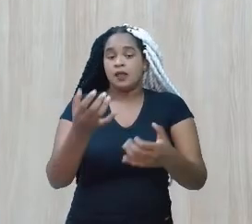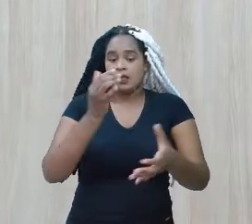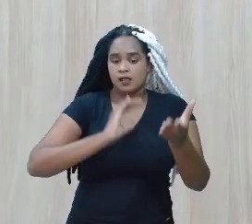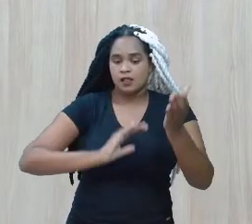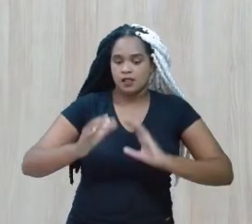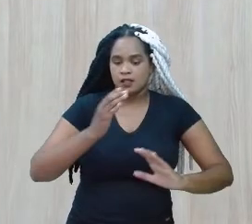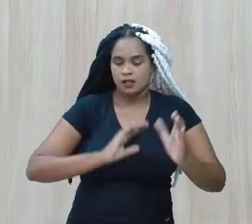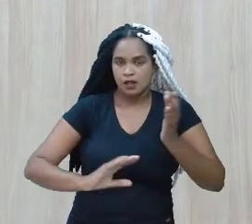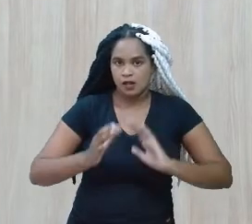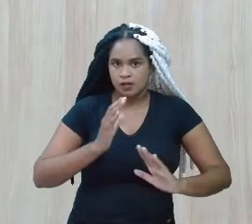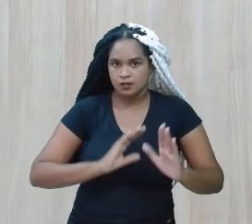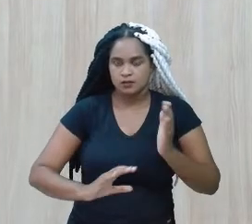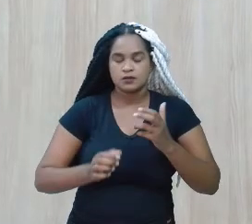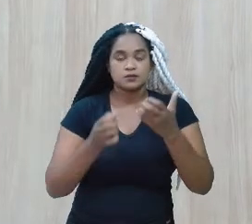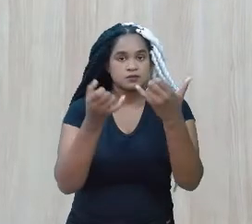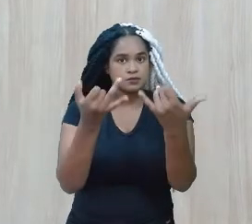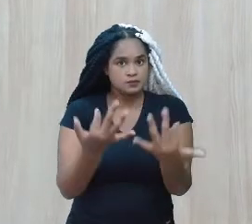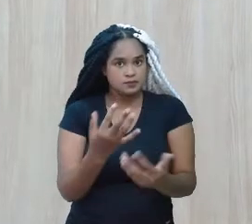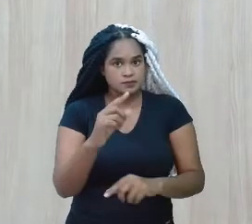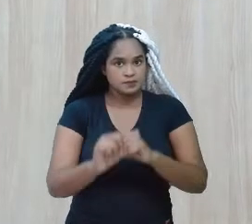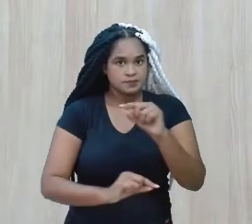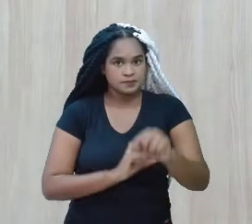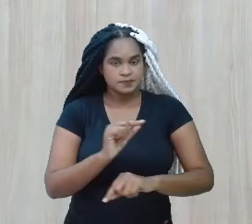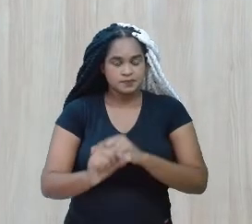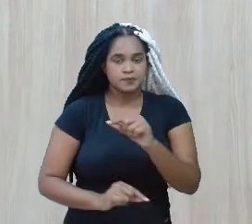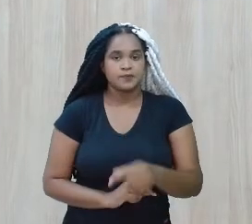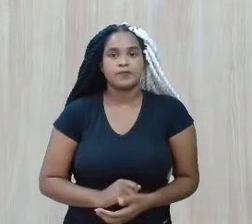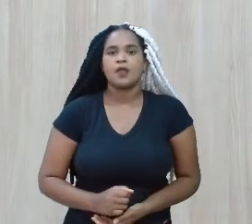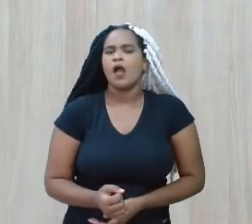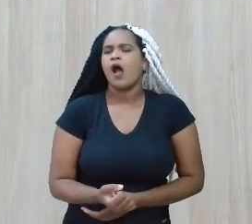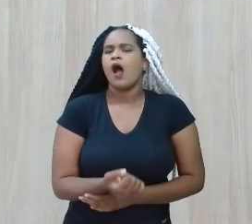acredito, por funcionários, pessoas que